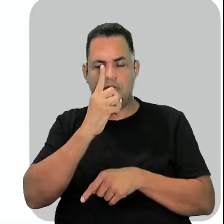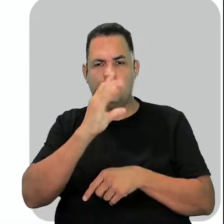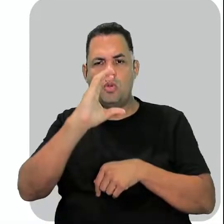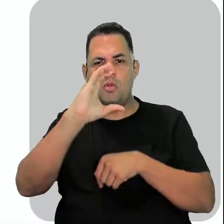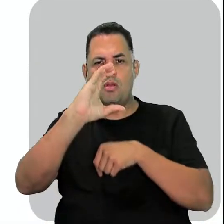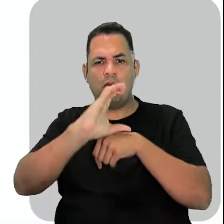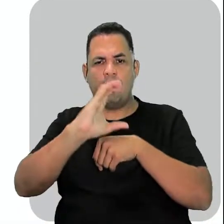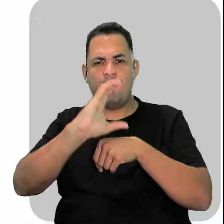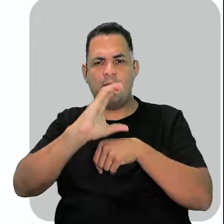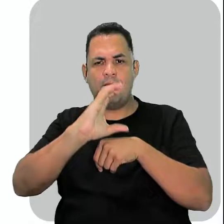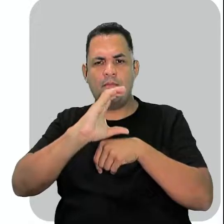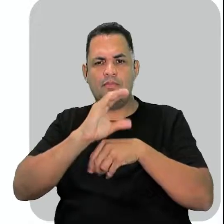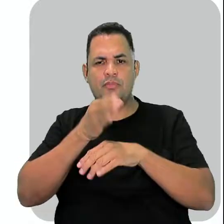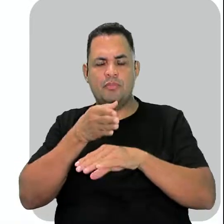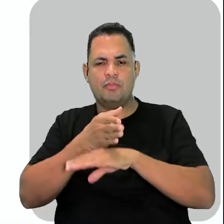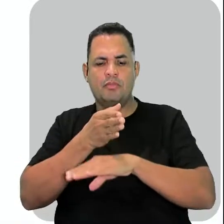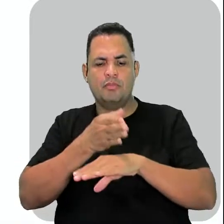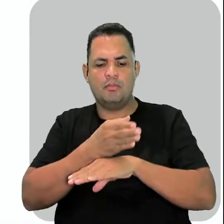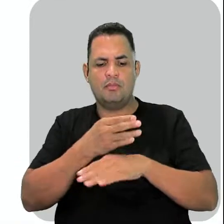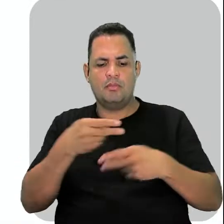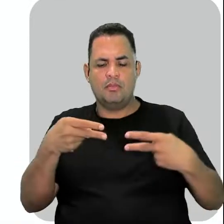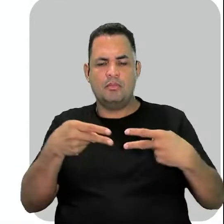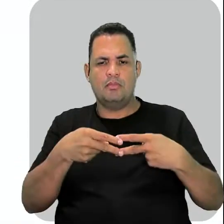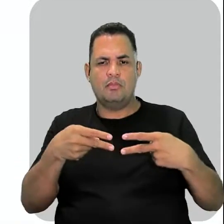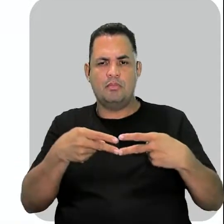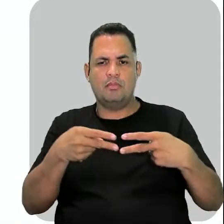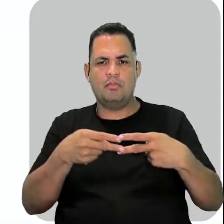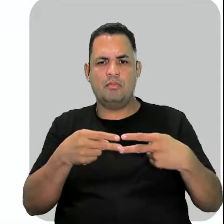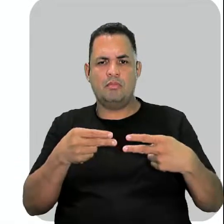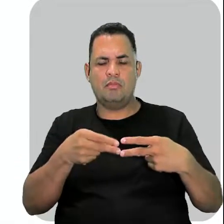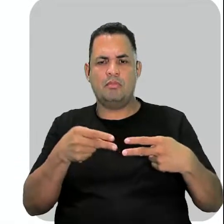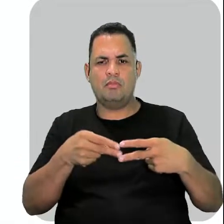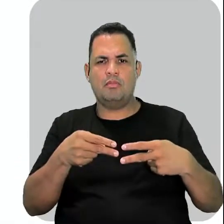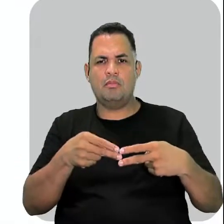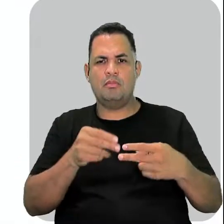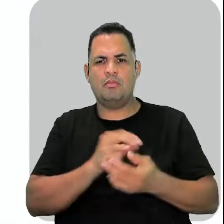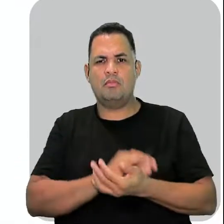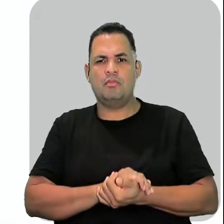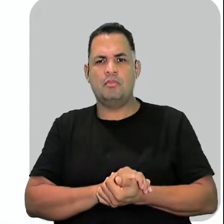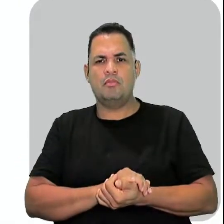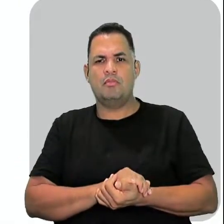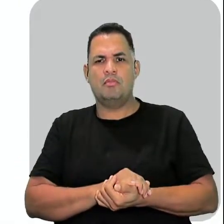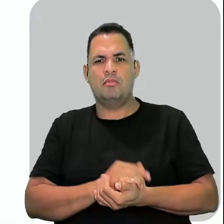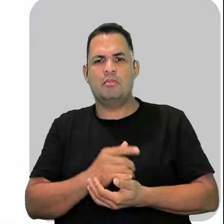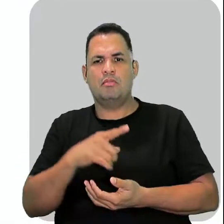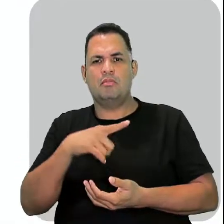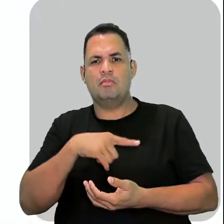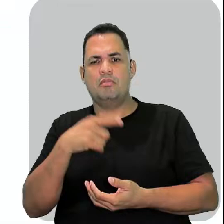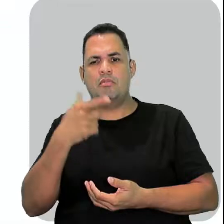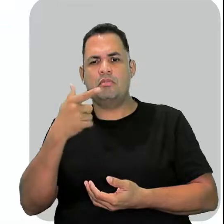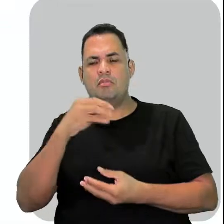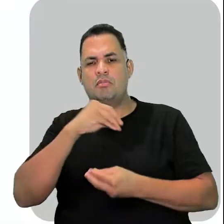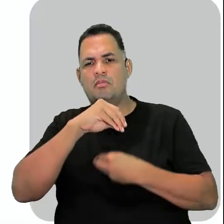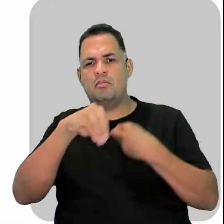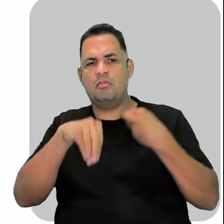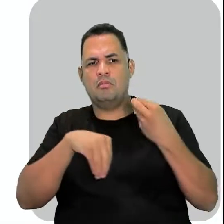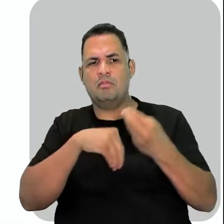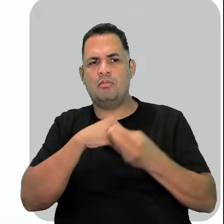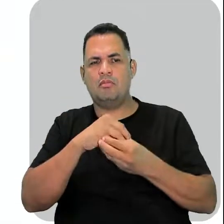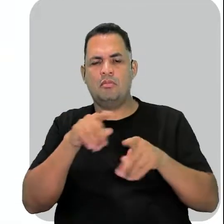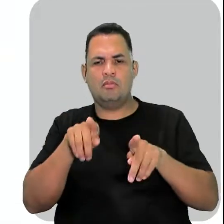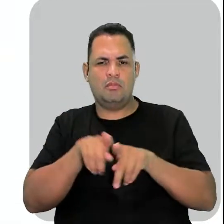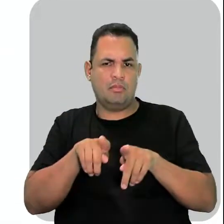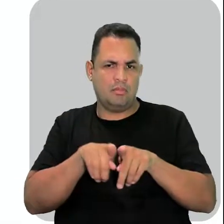esse carbono ele participa de uma ligação dupla com dois ligantes diferentes, e eu tenho um outro composto que tem